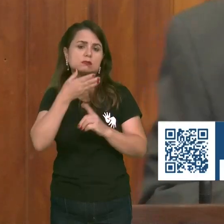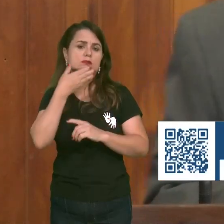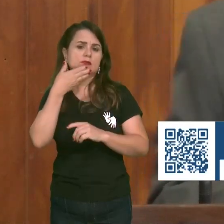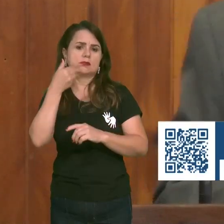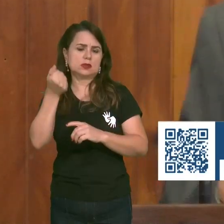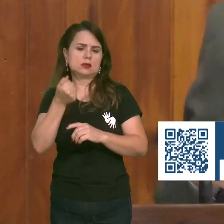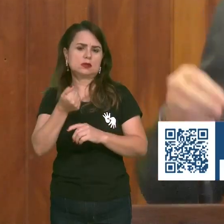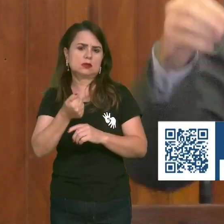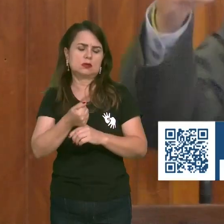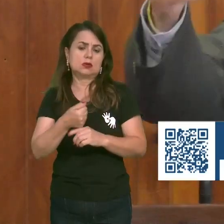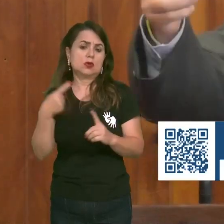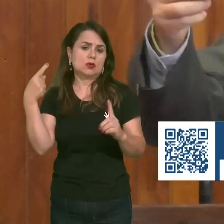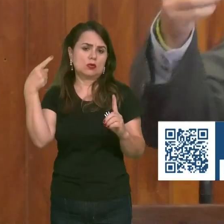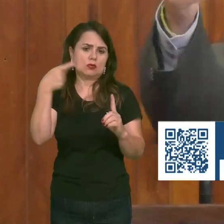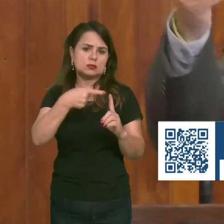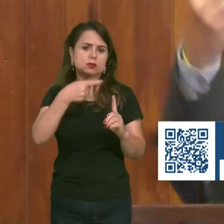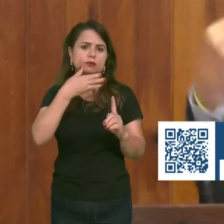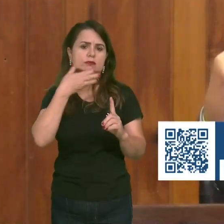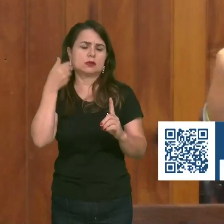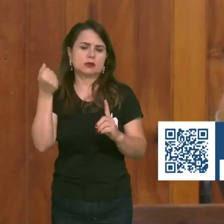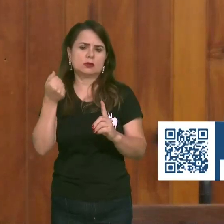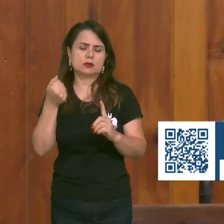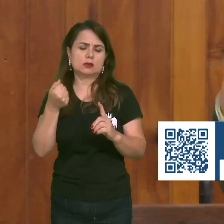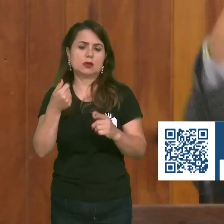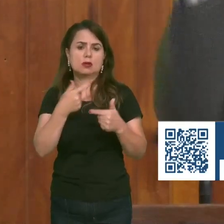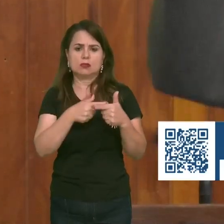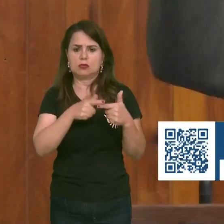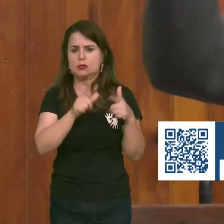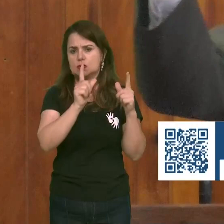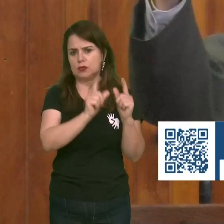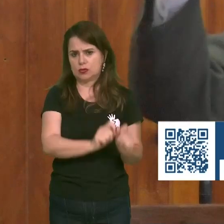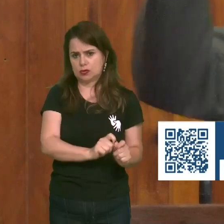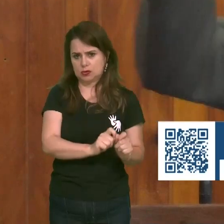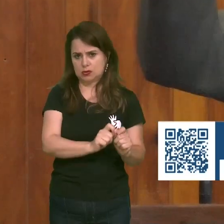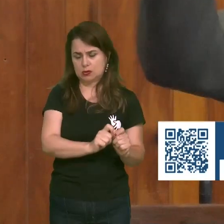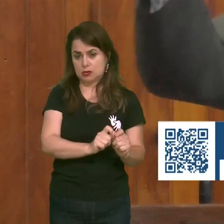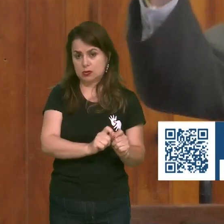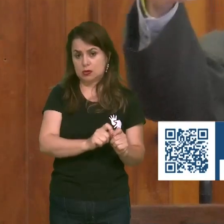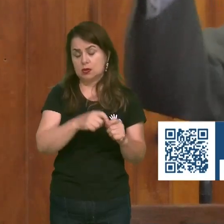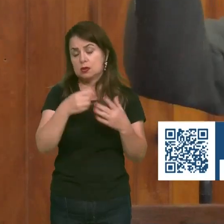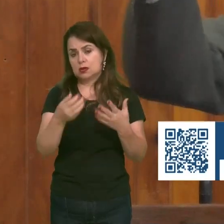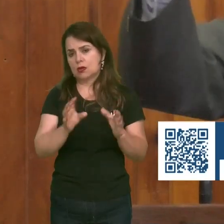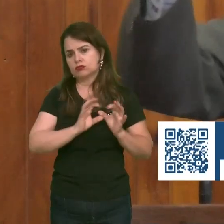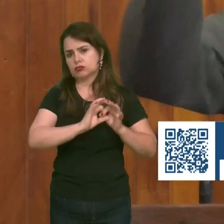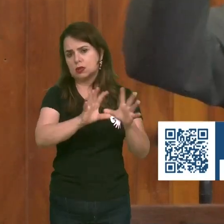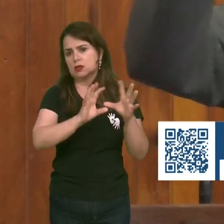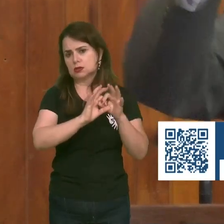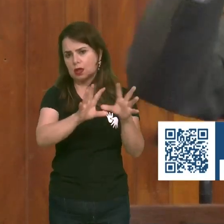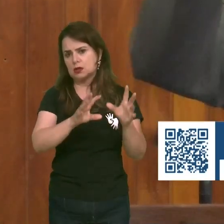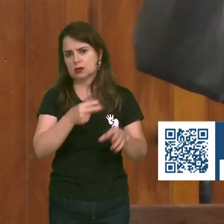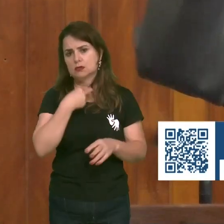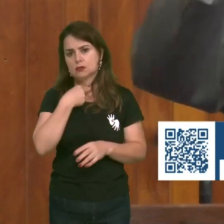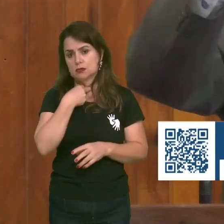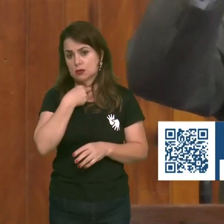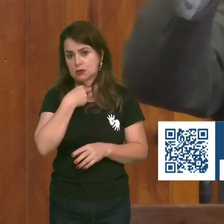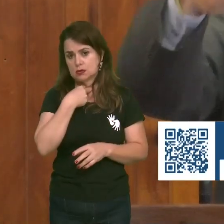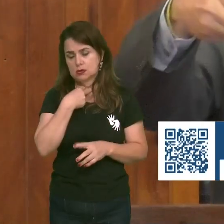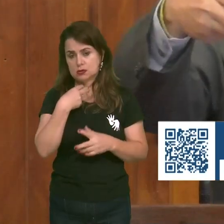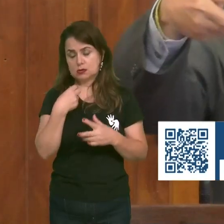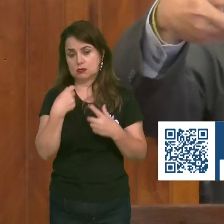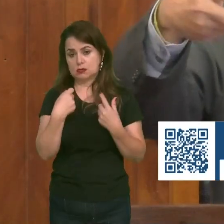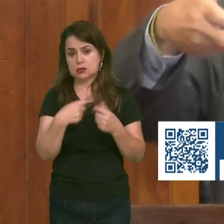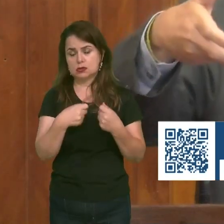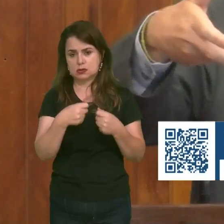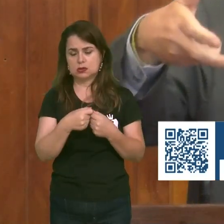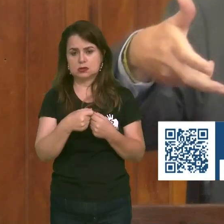mais direto e possa resolver os seus problemas de saúde não deixar aquele problema de saúde virar realmente